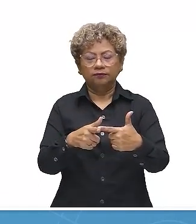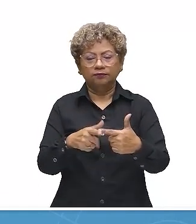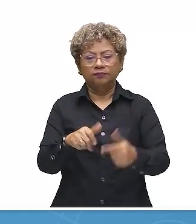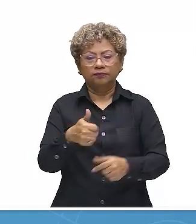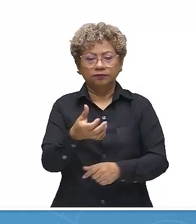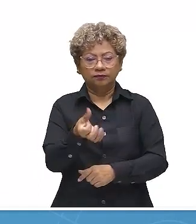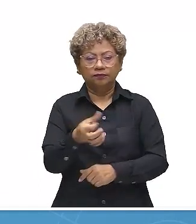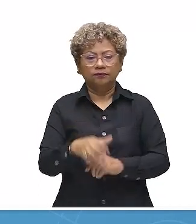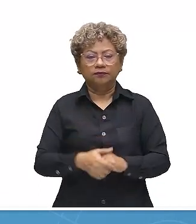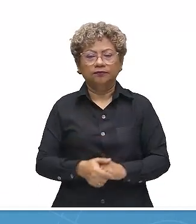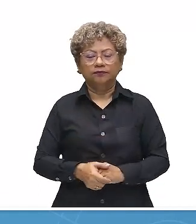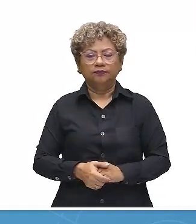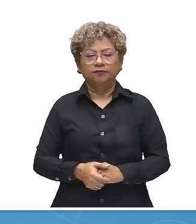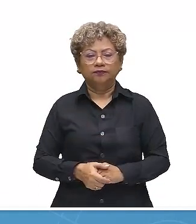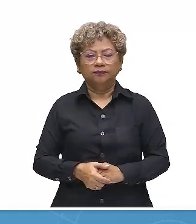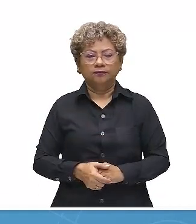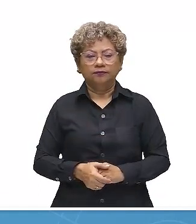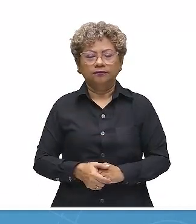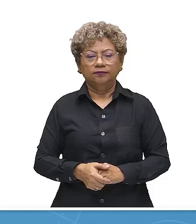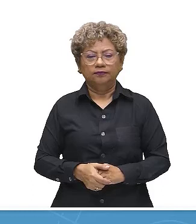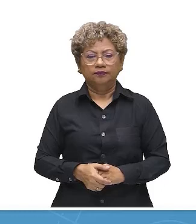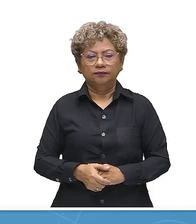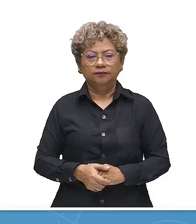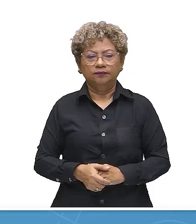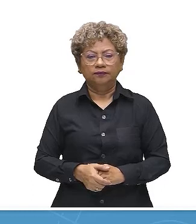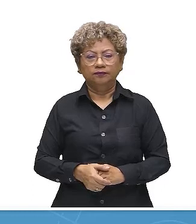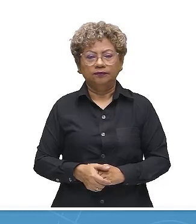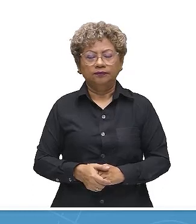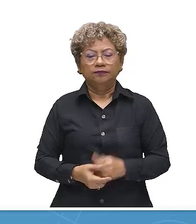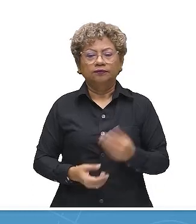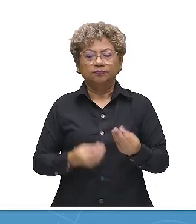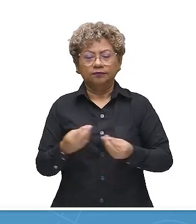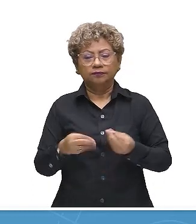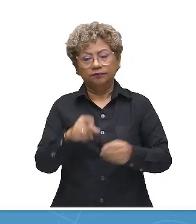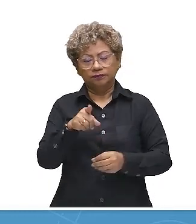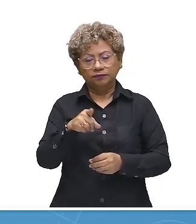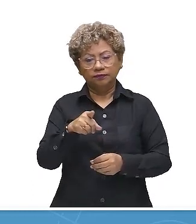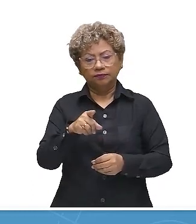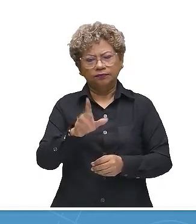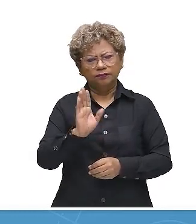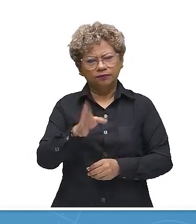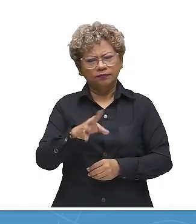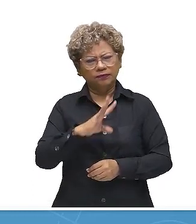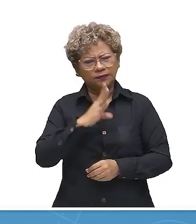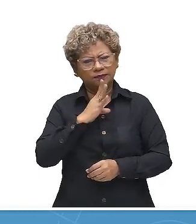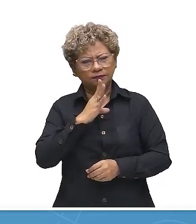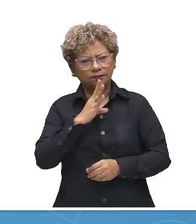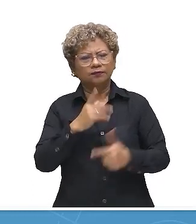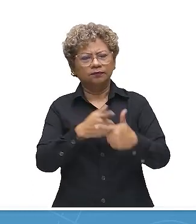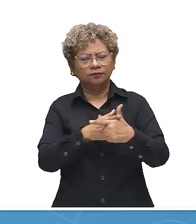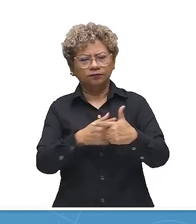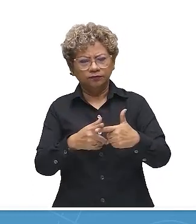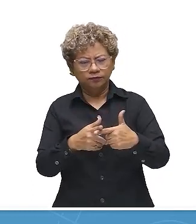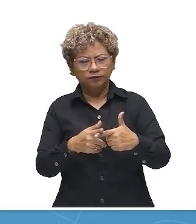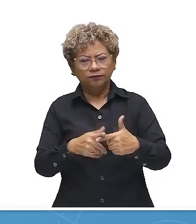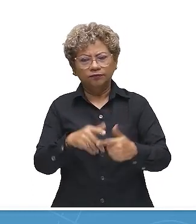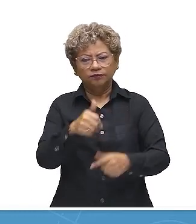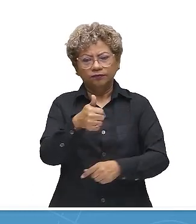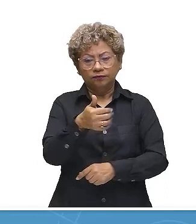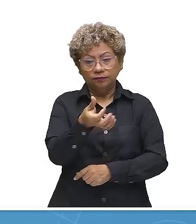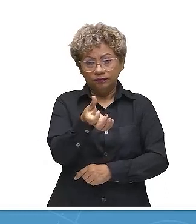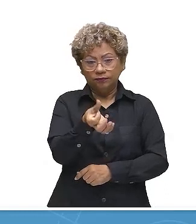você pegasse aí os divisores dos números 8 e 16, aí a gente tem que encontrar